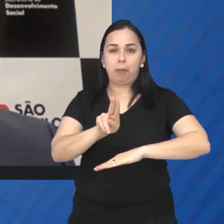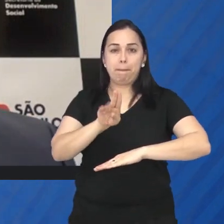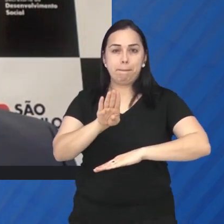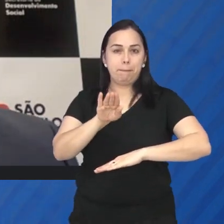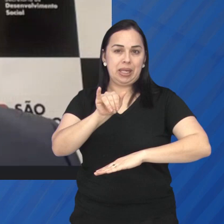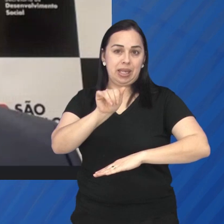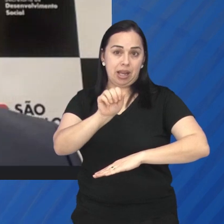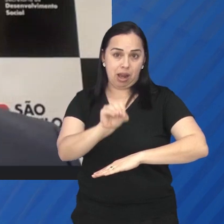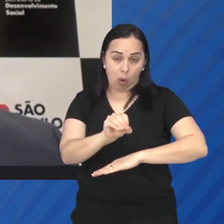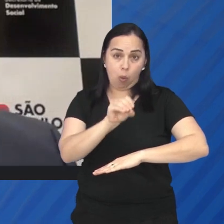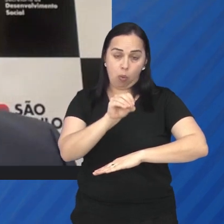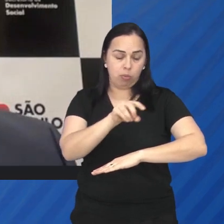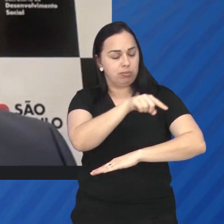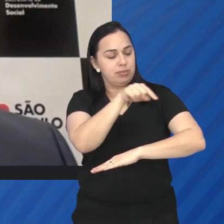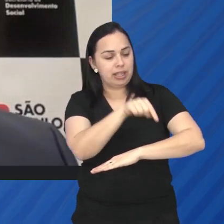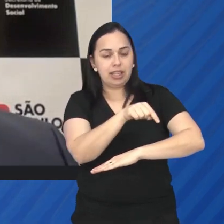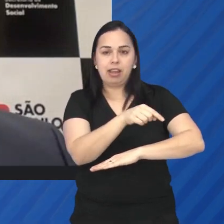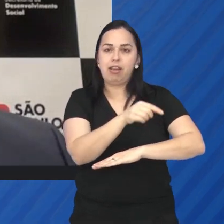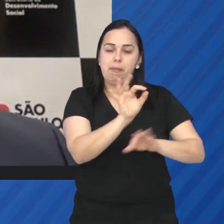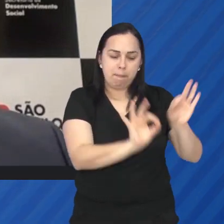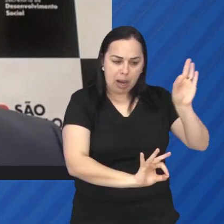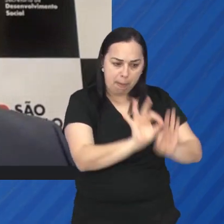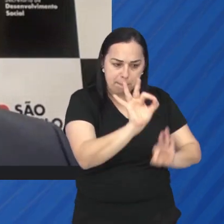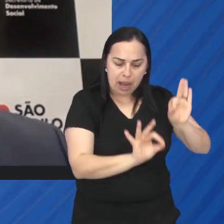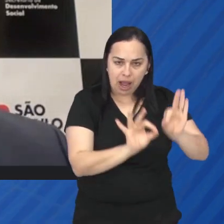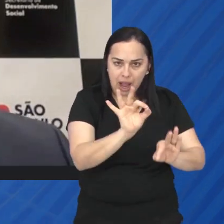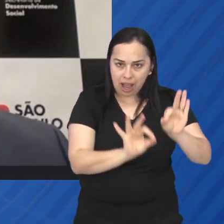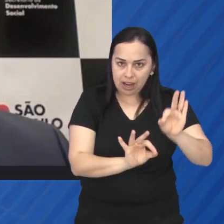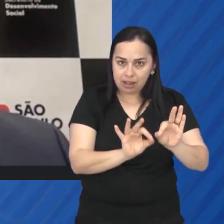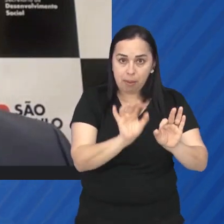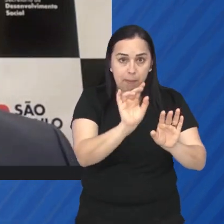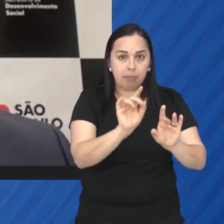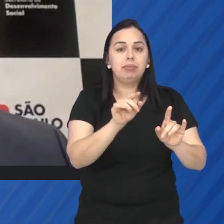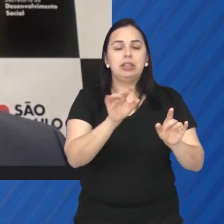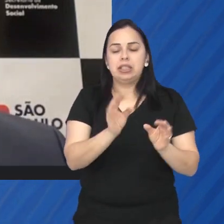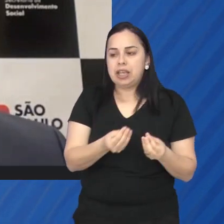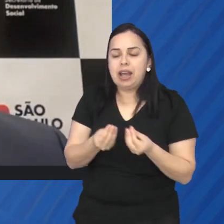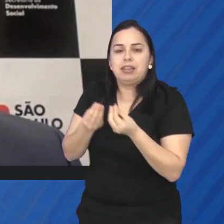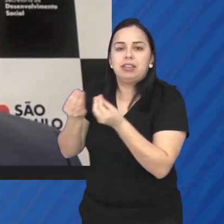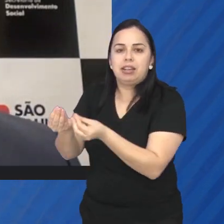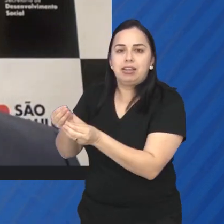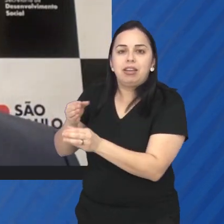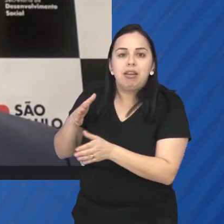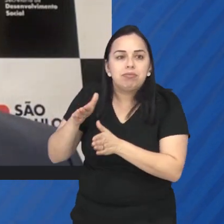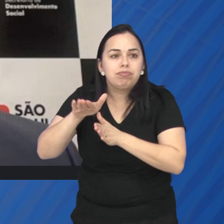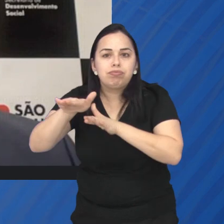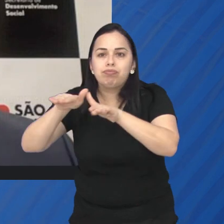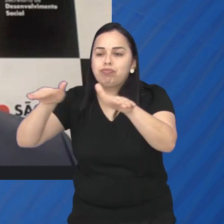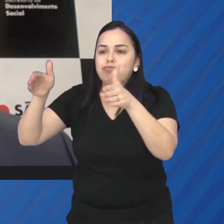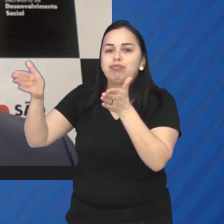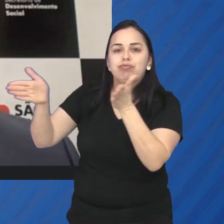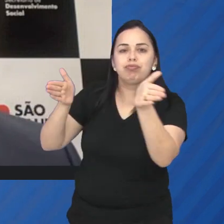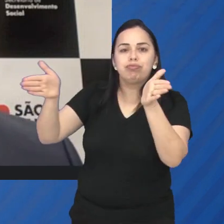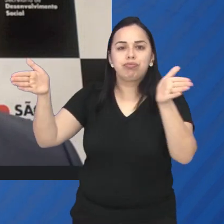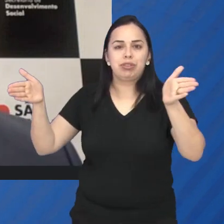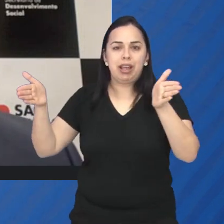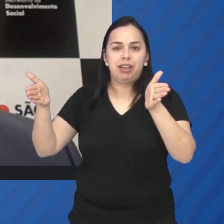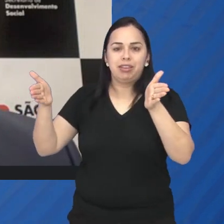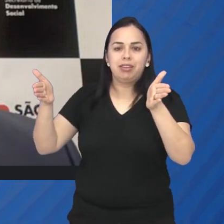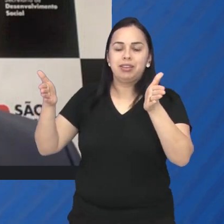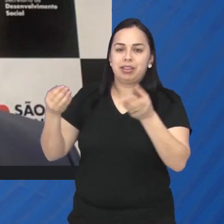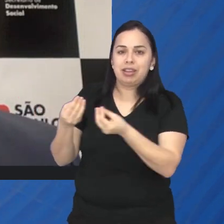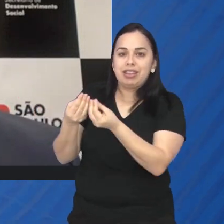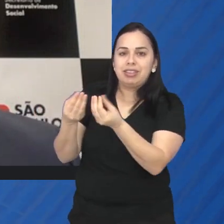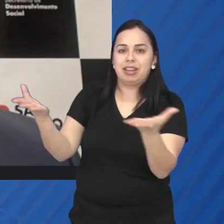existente, que é na rua Rubião Júnior 228. Então, nós vamos fazer mais 300 refeições e aí o veículo